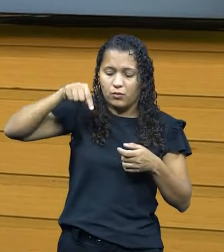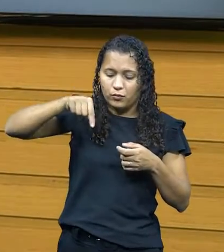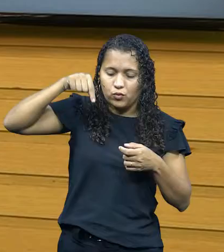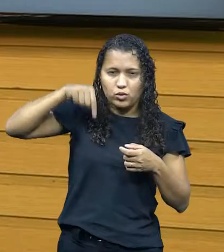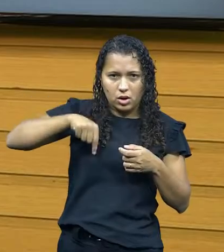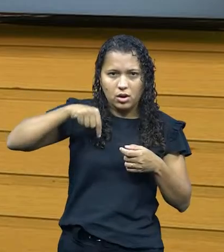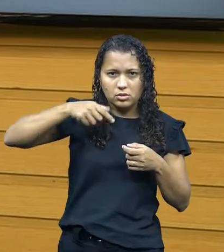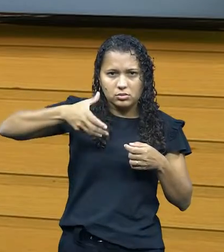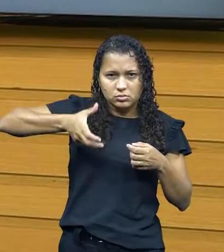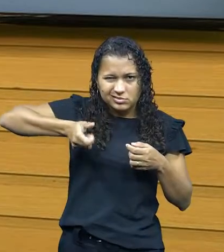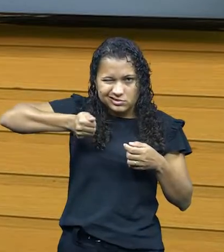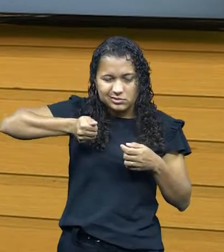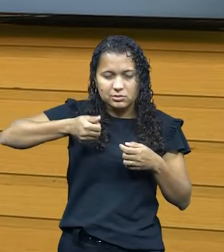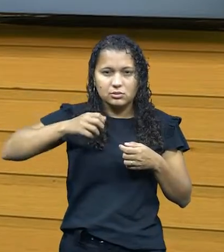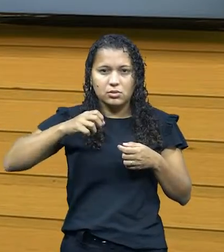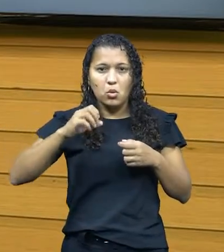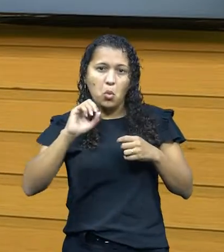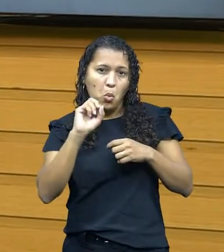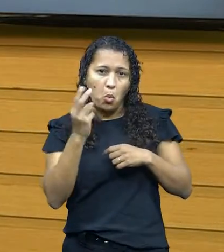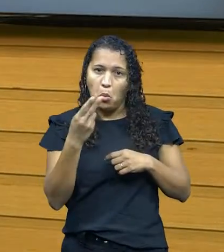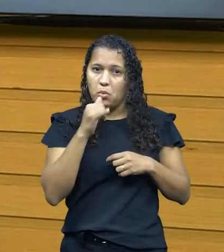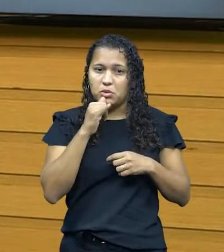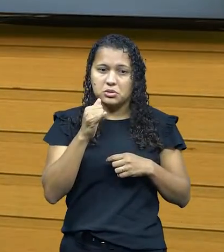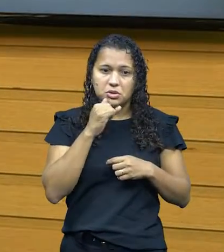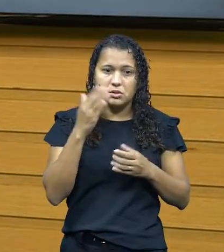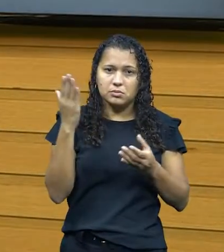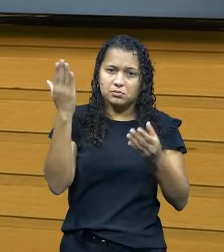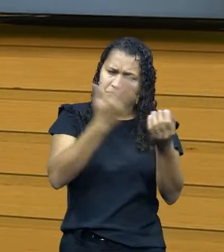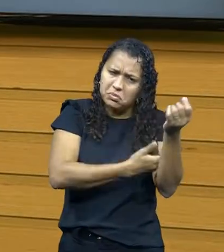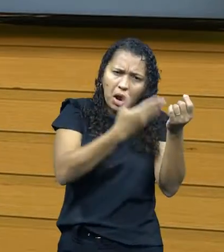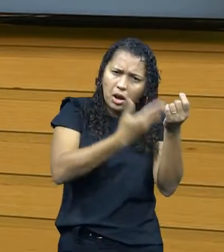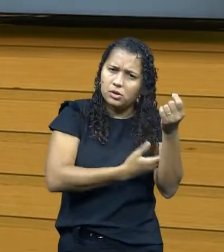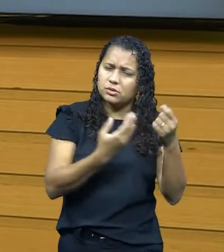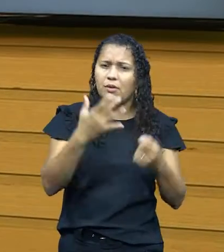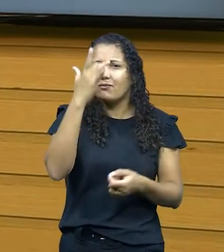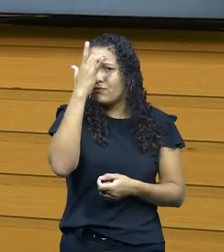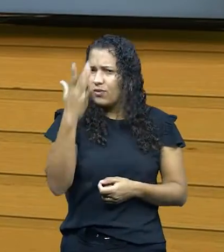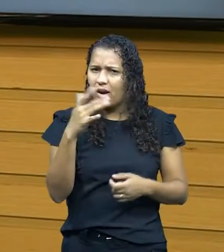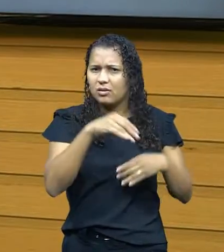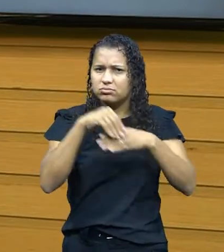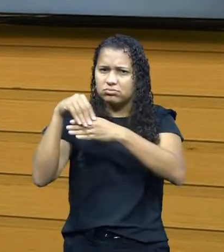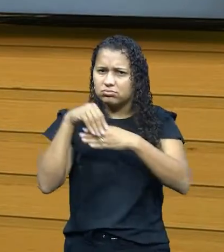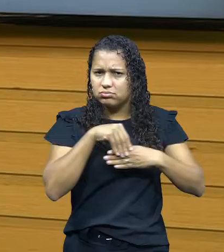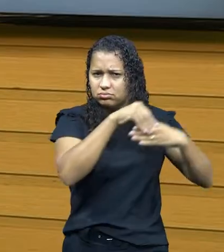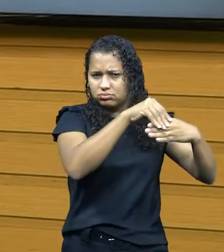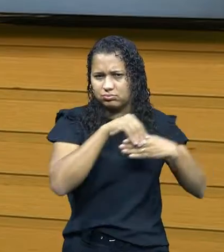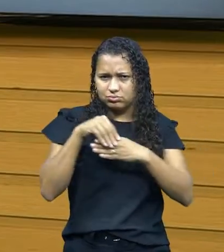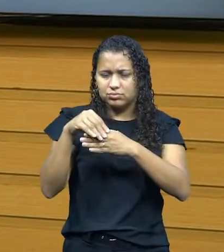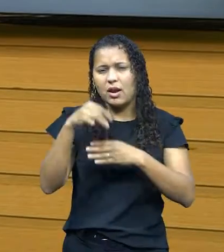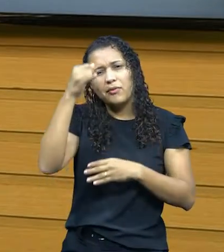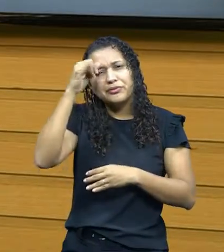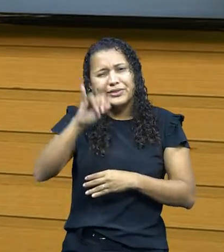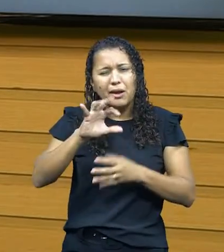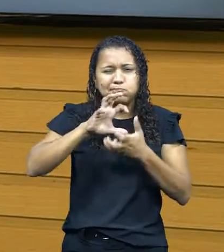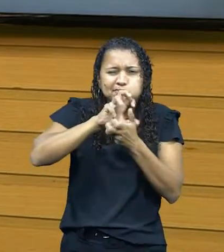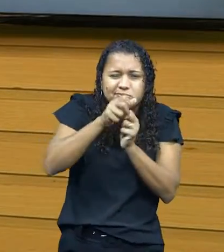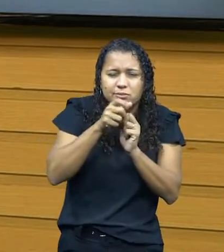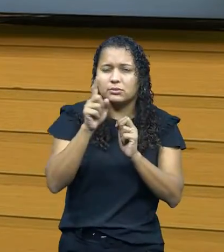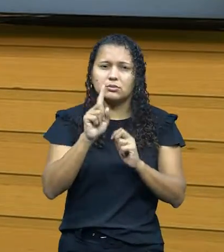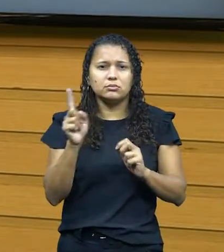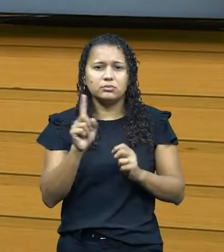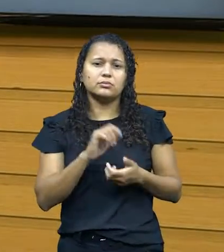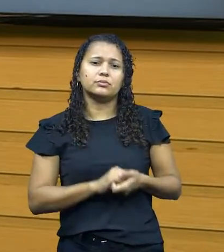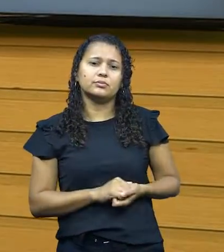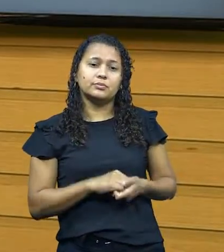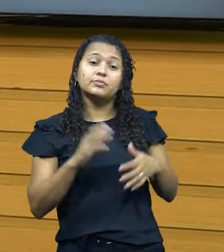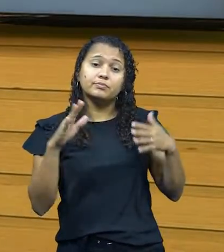material, ou mesmo para fazer o transporte, colocar em pastas, que facilita o transporte, evita que a gente machuque essas